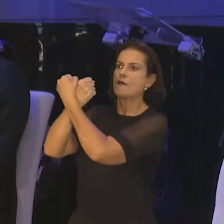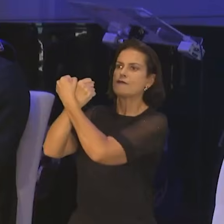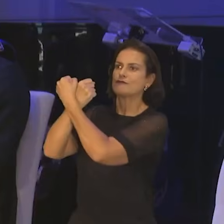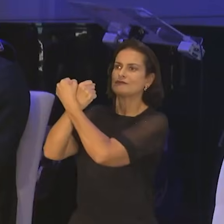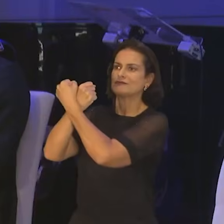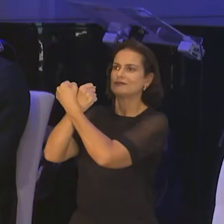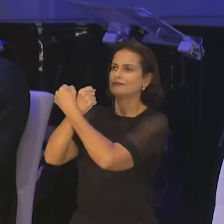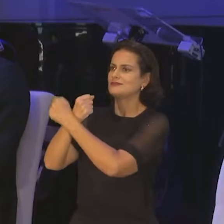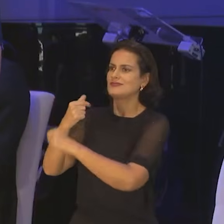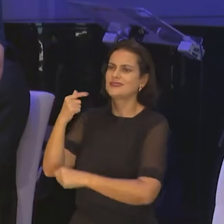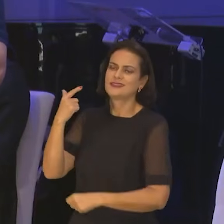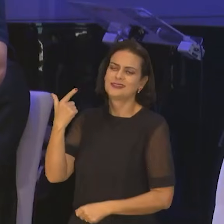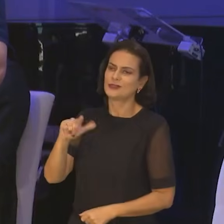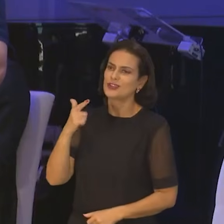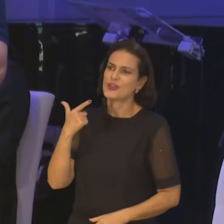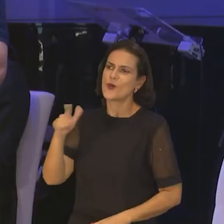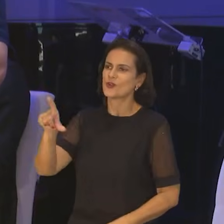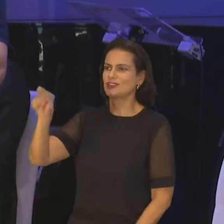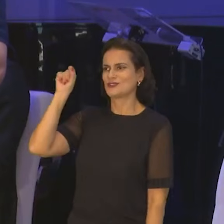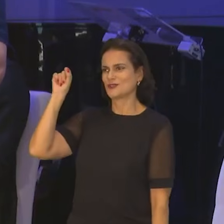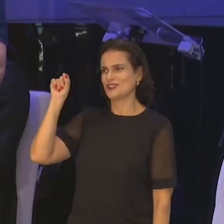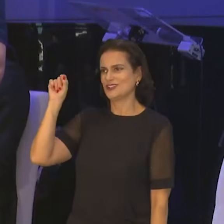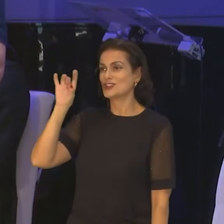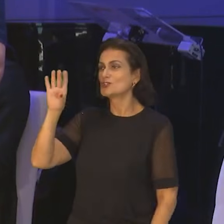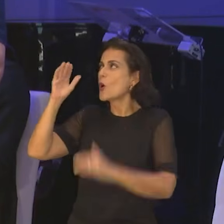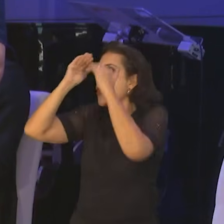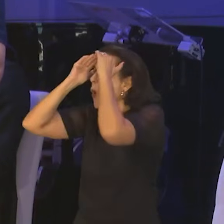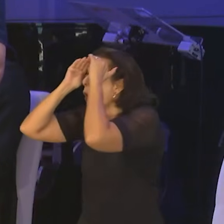não ser obedecer.